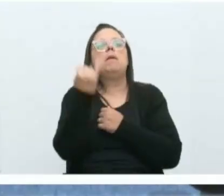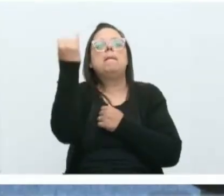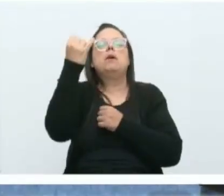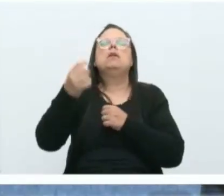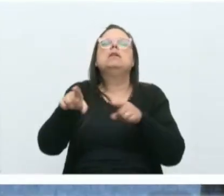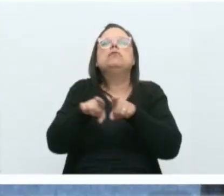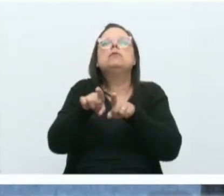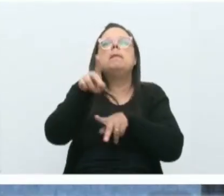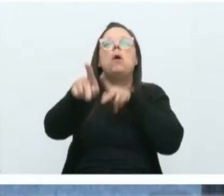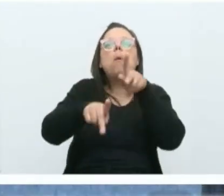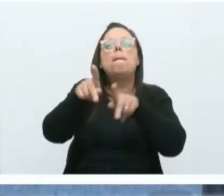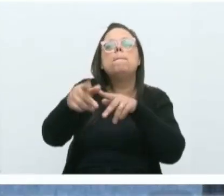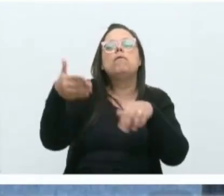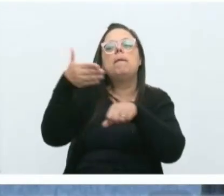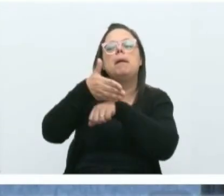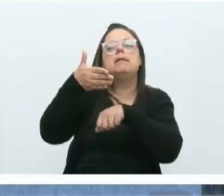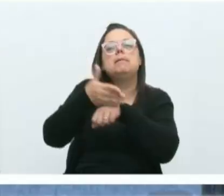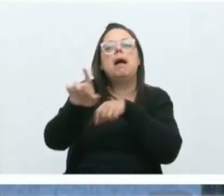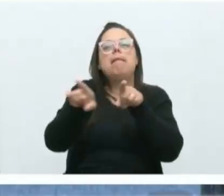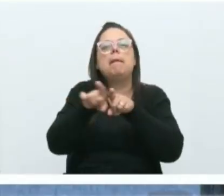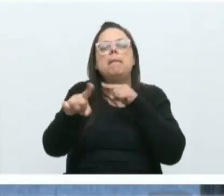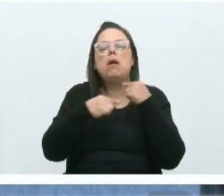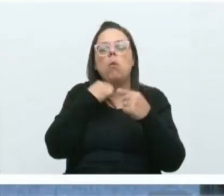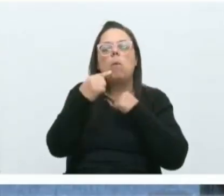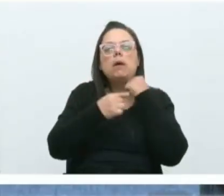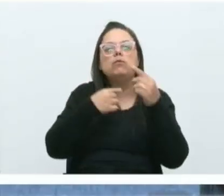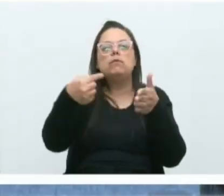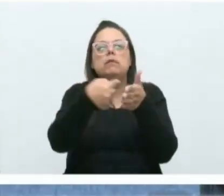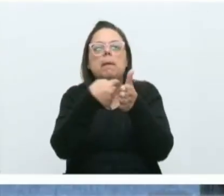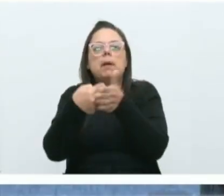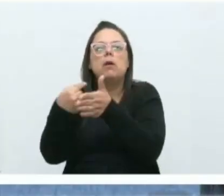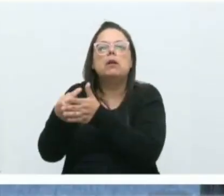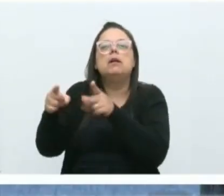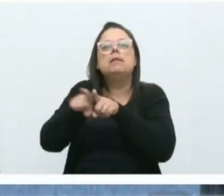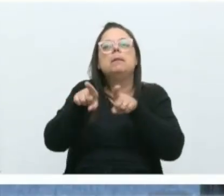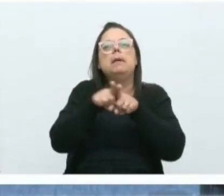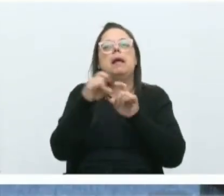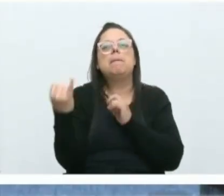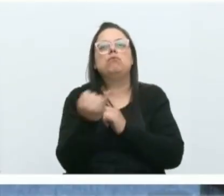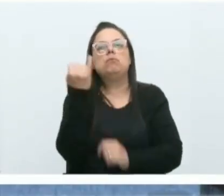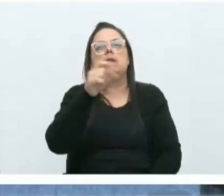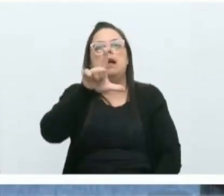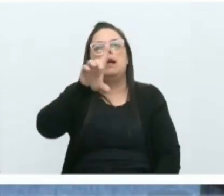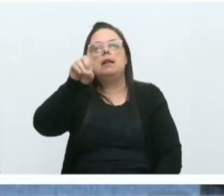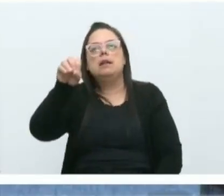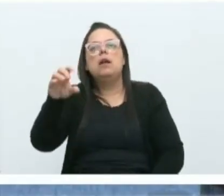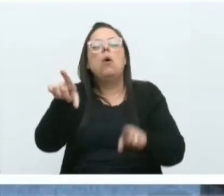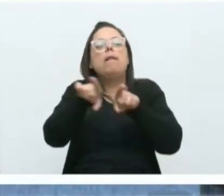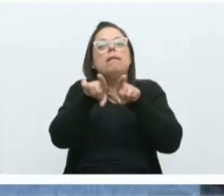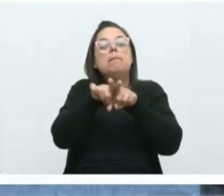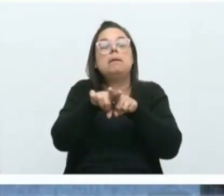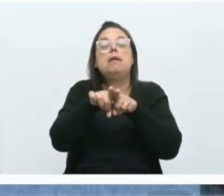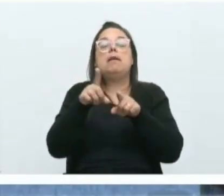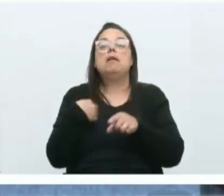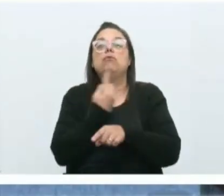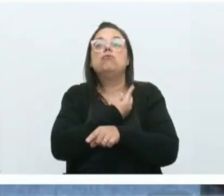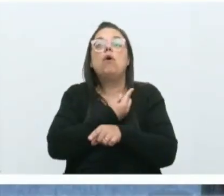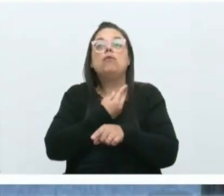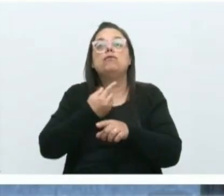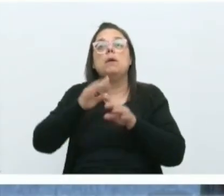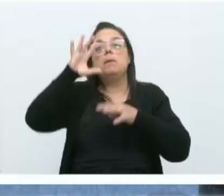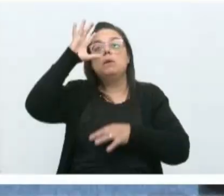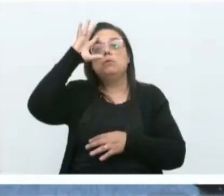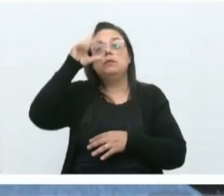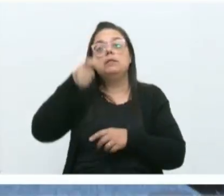dúvidas, algum questionamento, mas eu falo que é muito importante a LDO, porque, como eu falei, a gente vai definir, né,